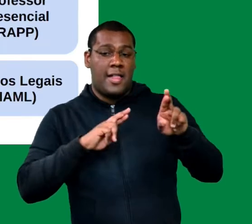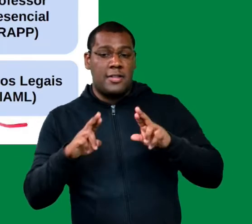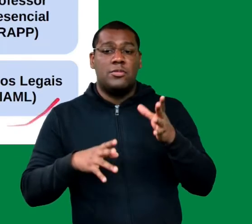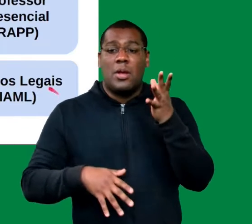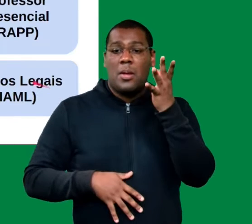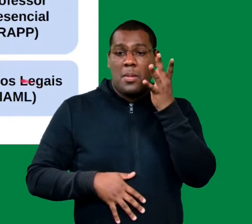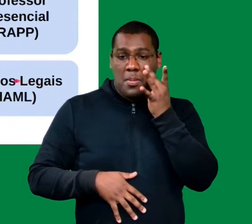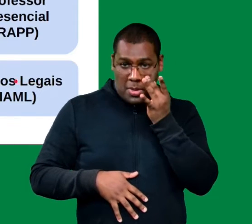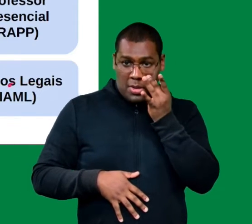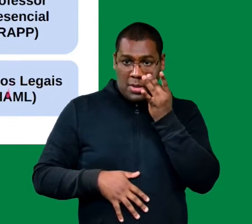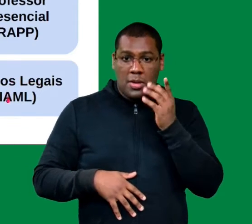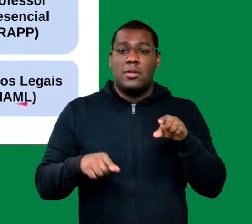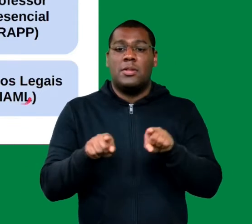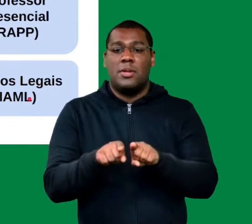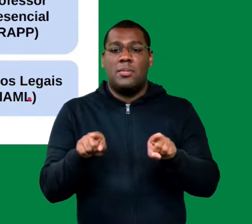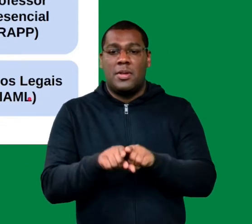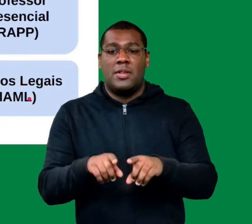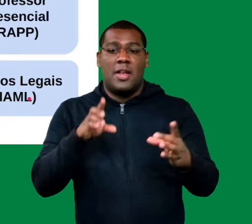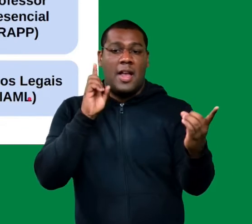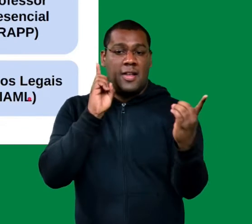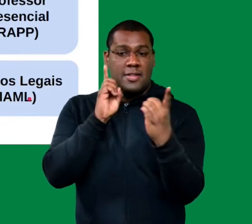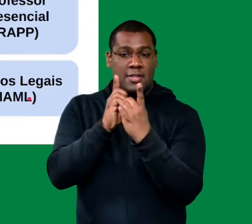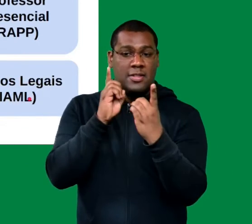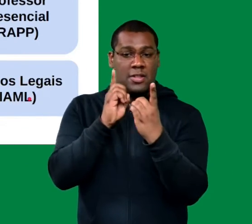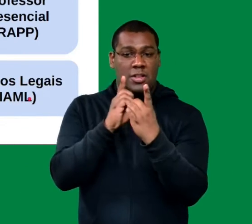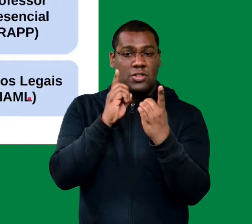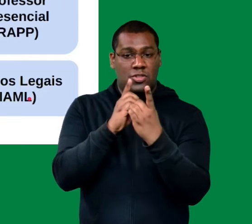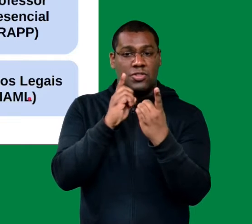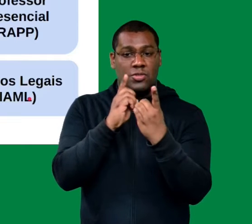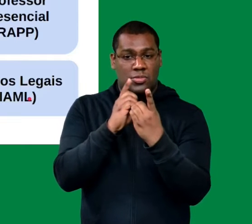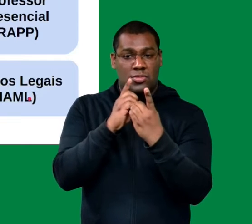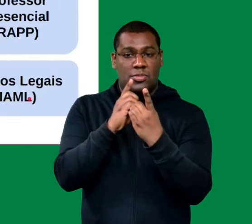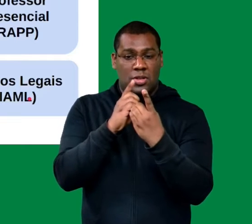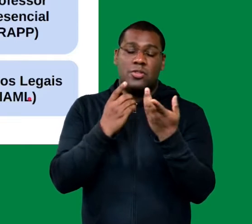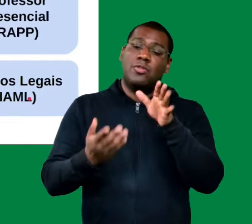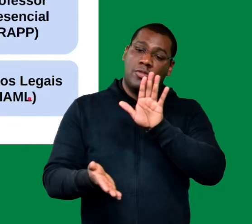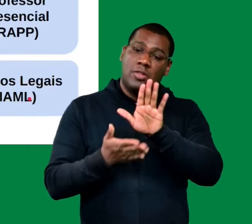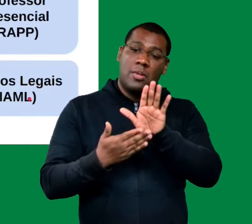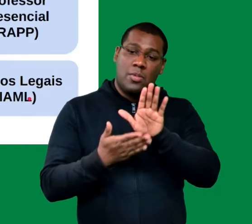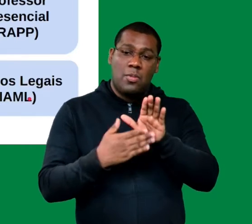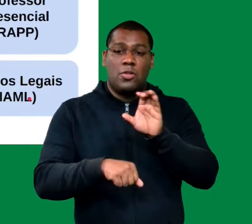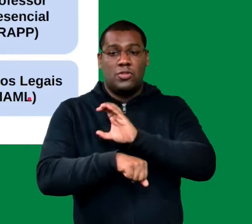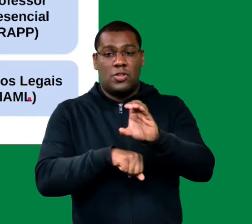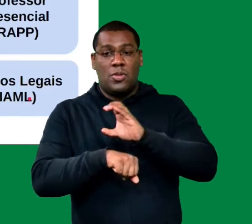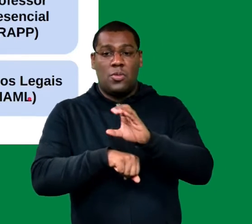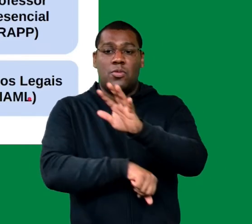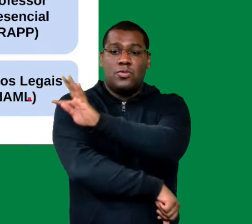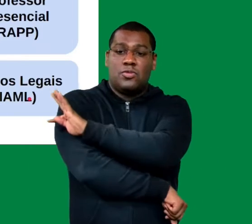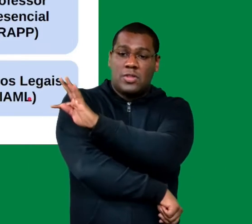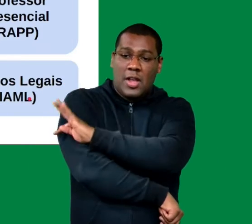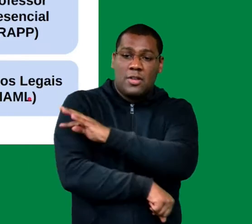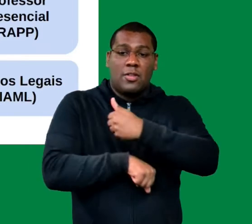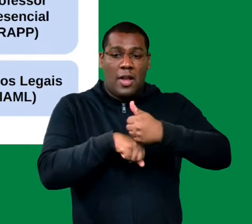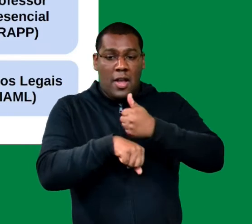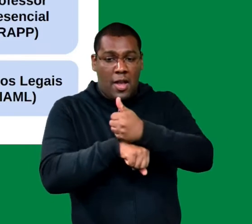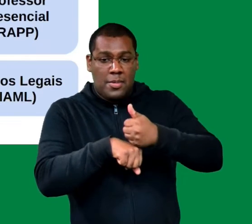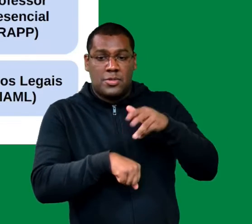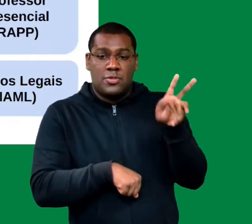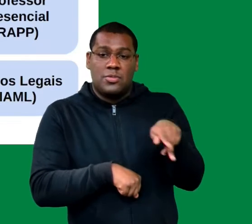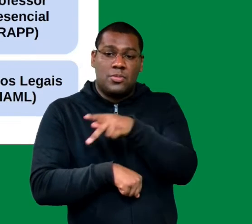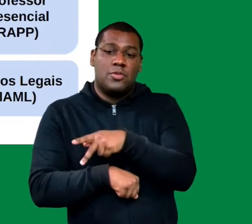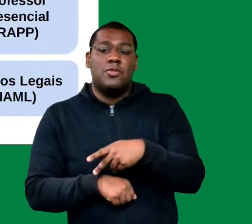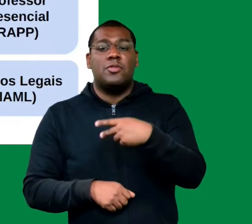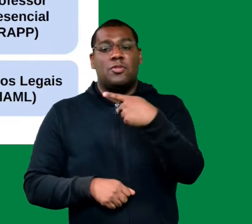e o atendimento aos marcos legais de oferta, curso técnico, formação de professores e PROEJA, que